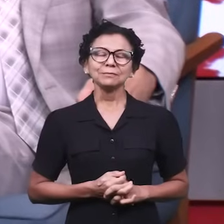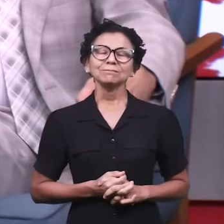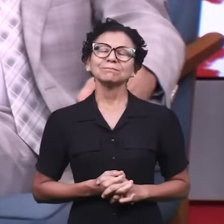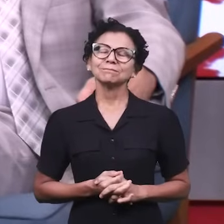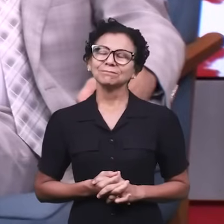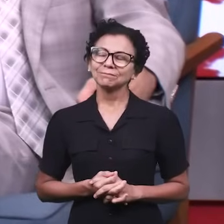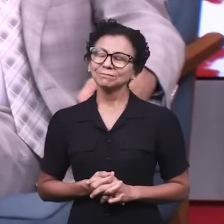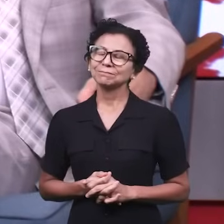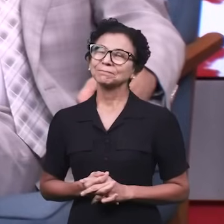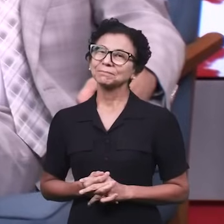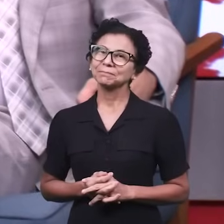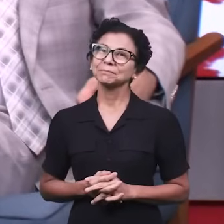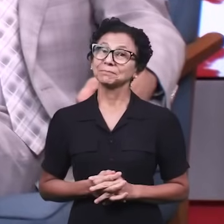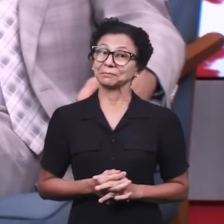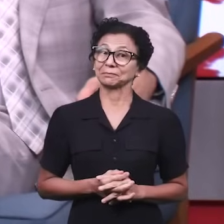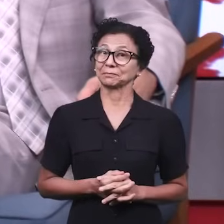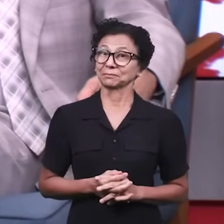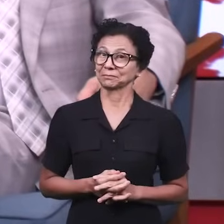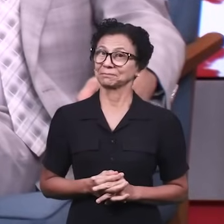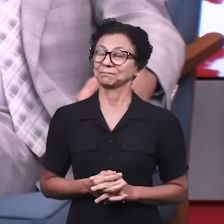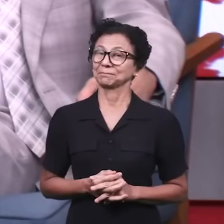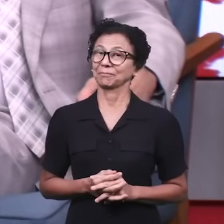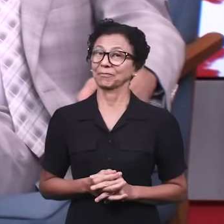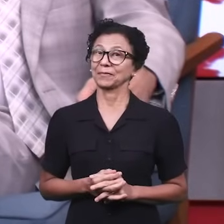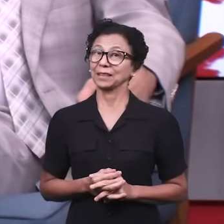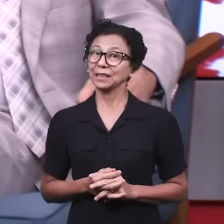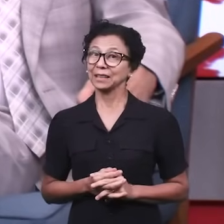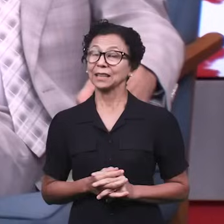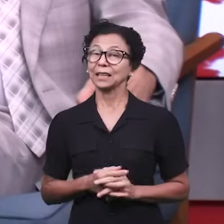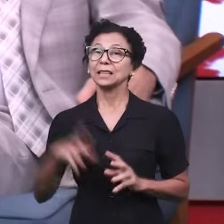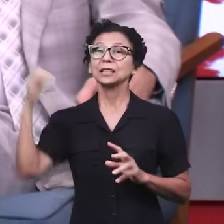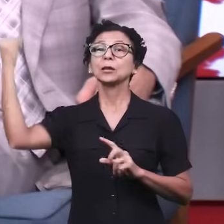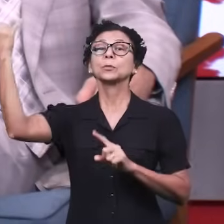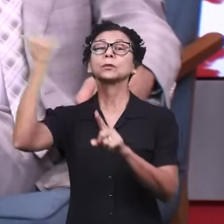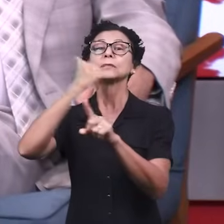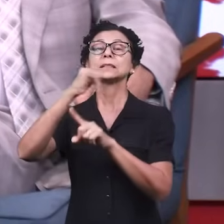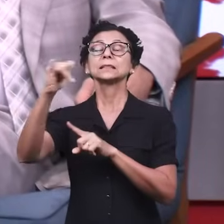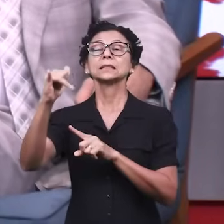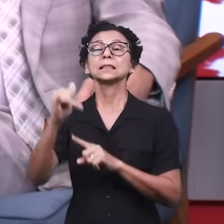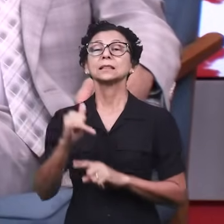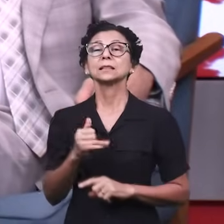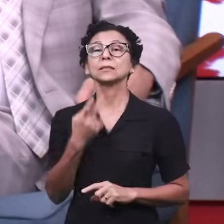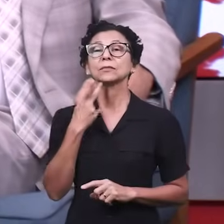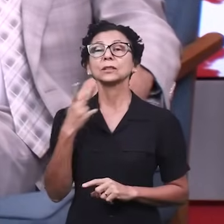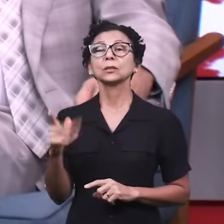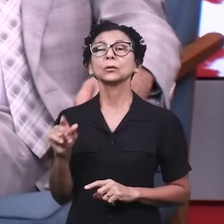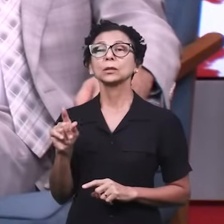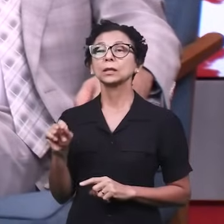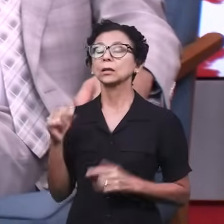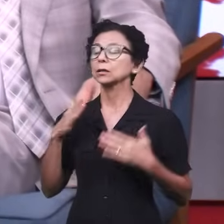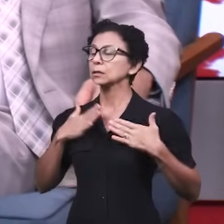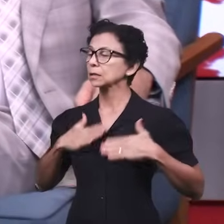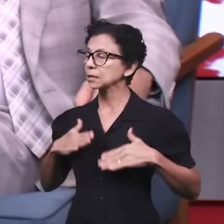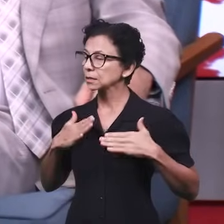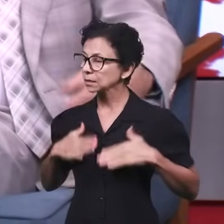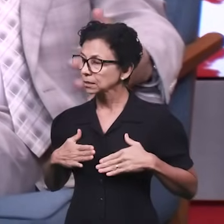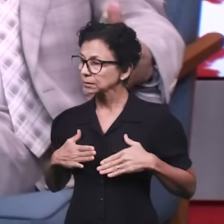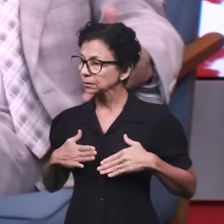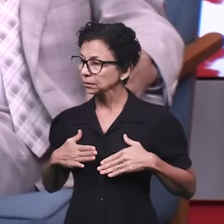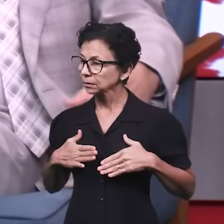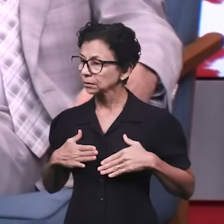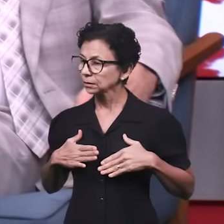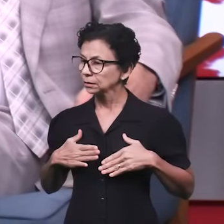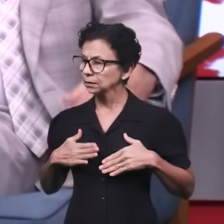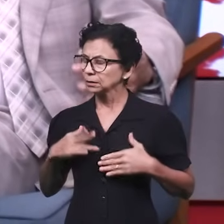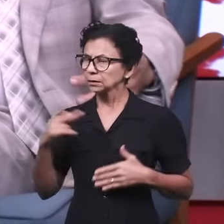E o Espírito diz profeticamente: descansa, que eu vou enviar alguém para atingir o seu filho, para